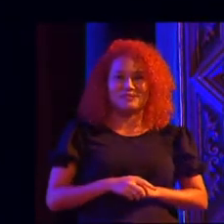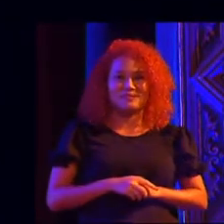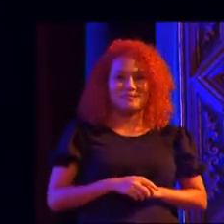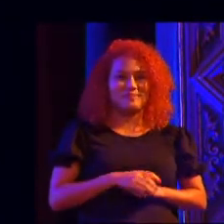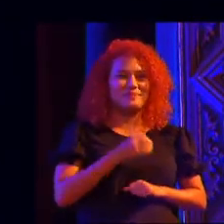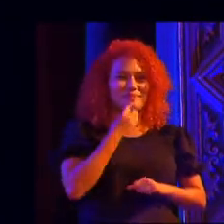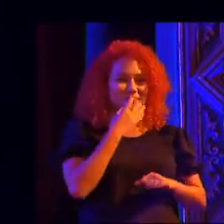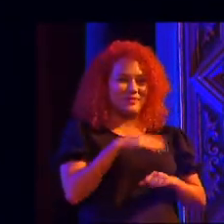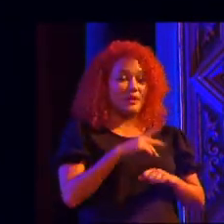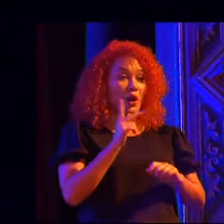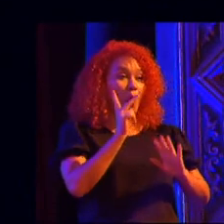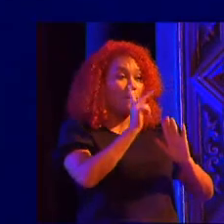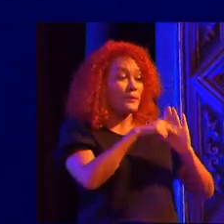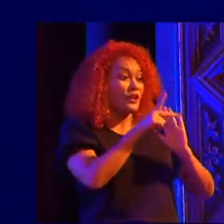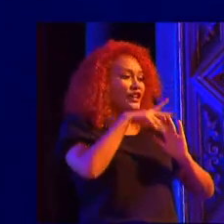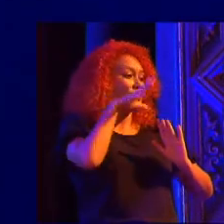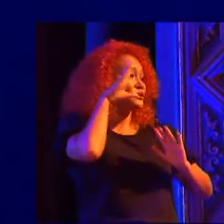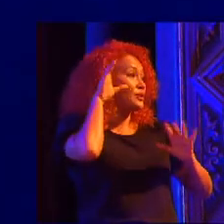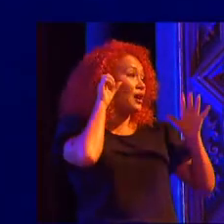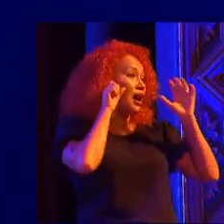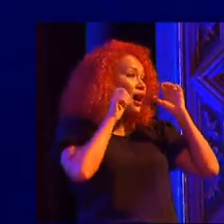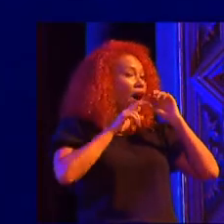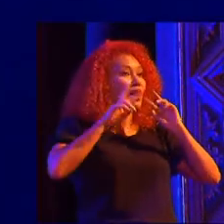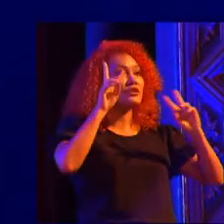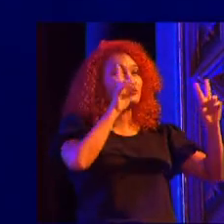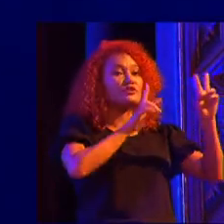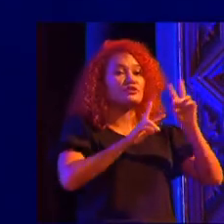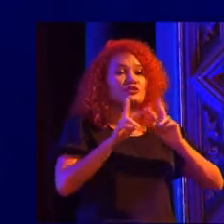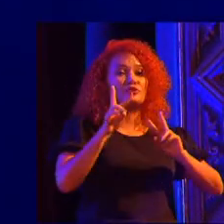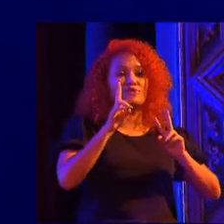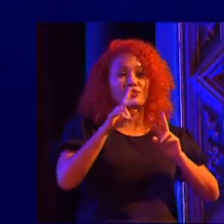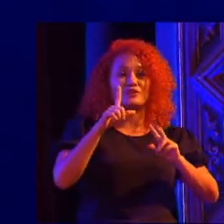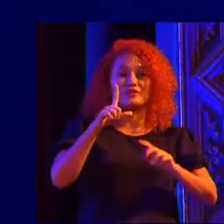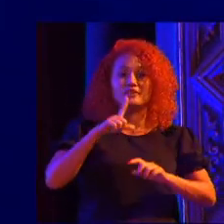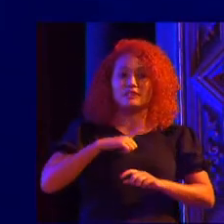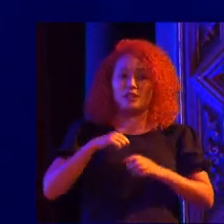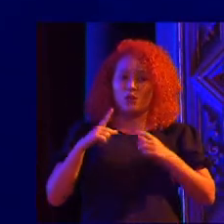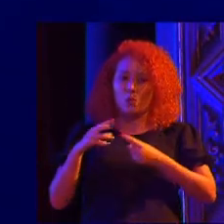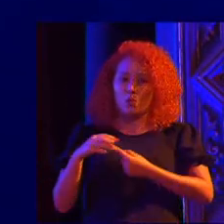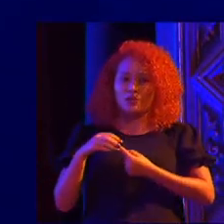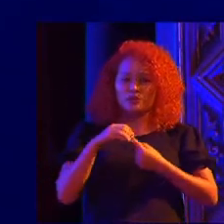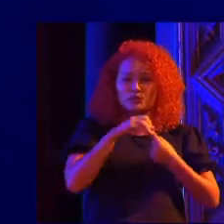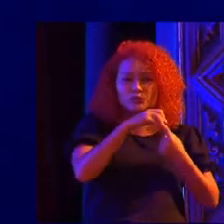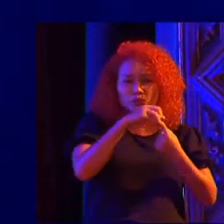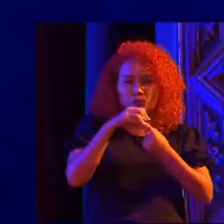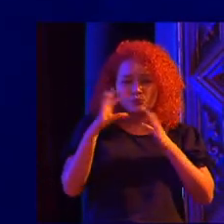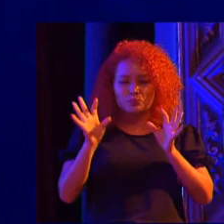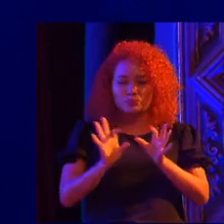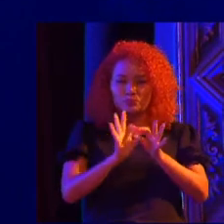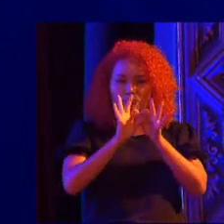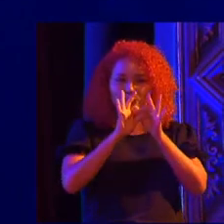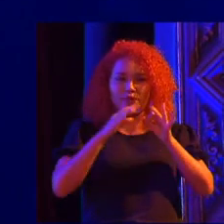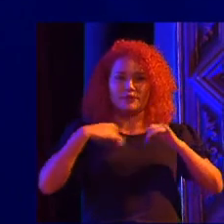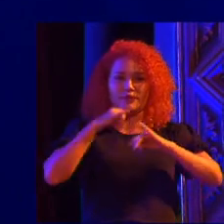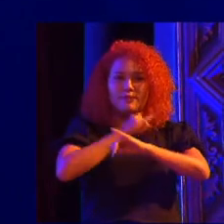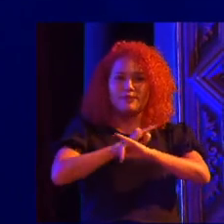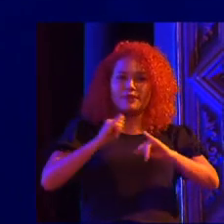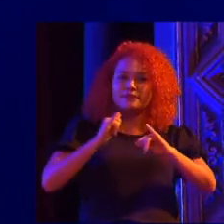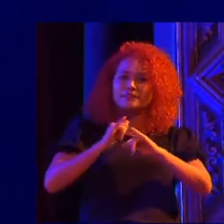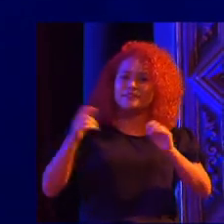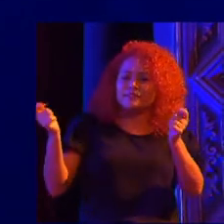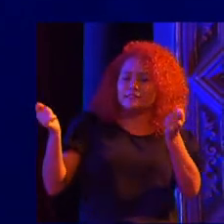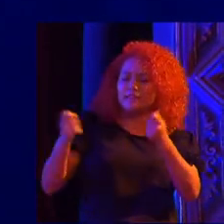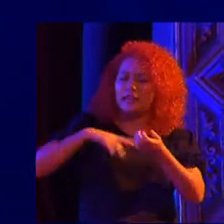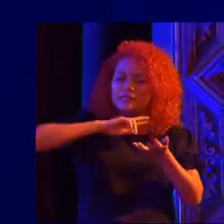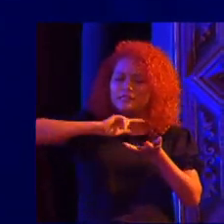O projeto audiovisual é um arranjo artístico que, quando se une à linguagem musical, promove inúmeras